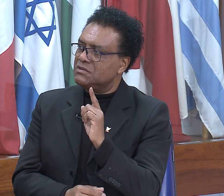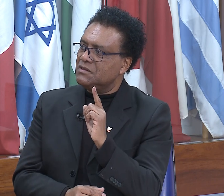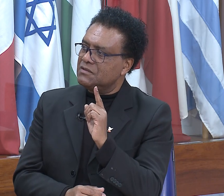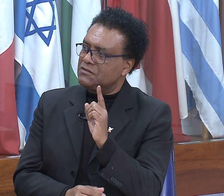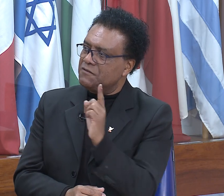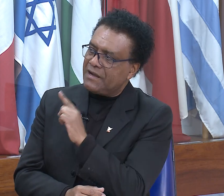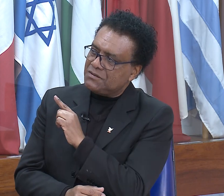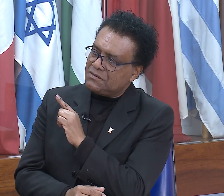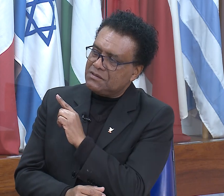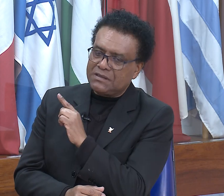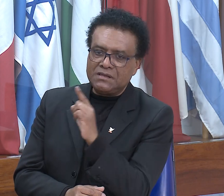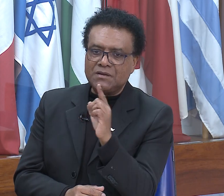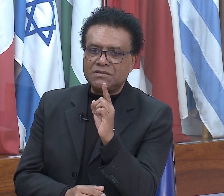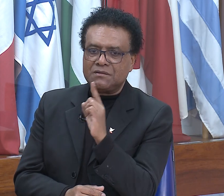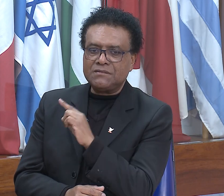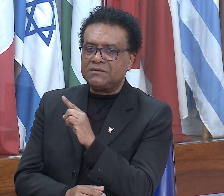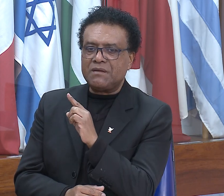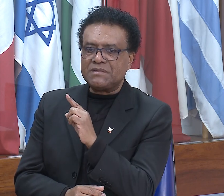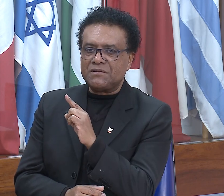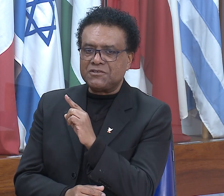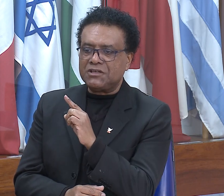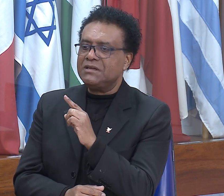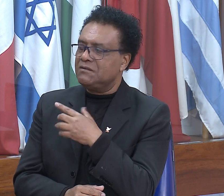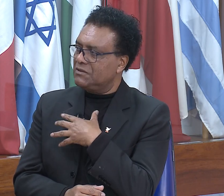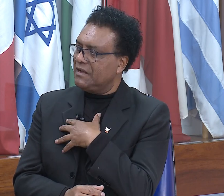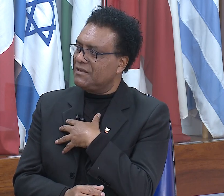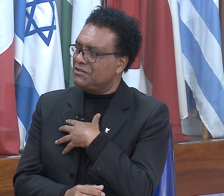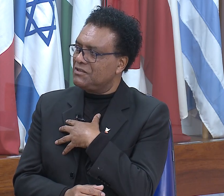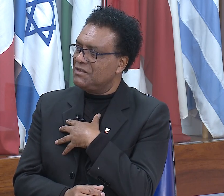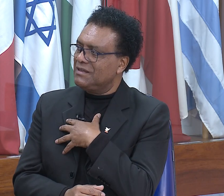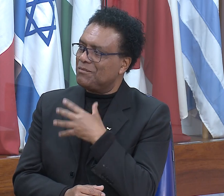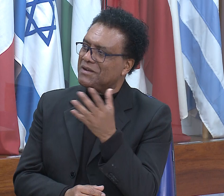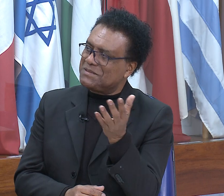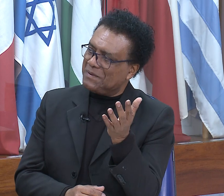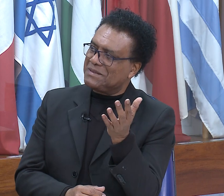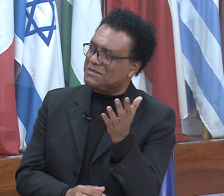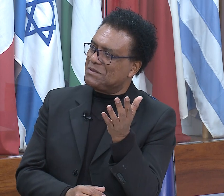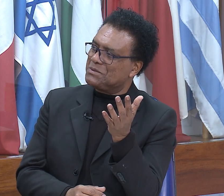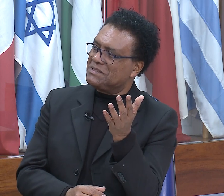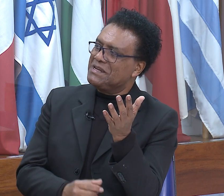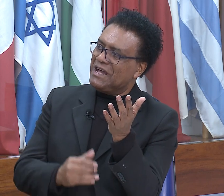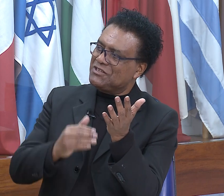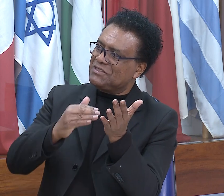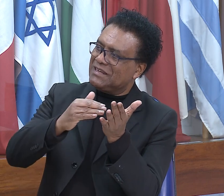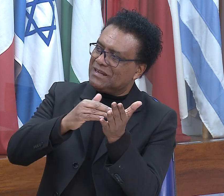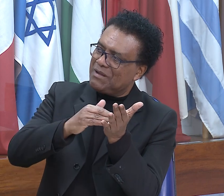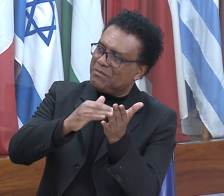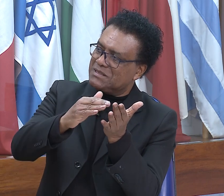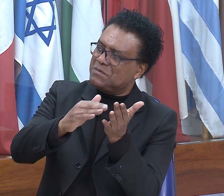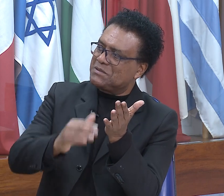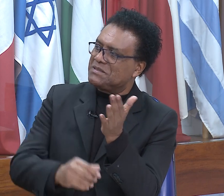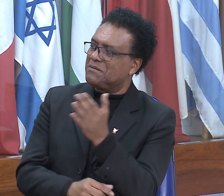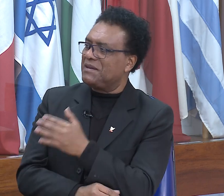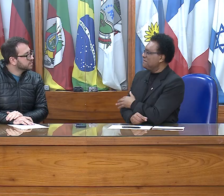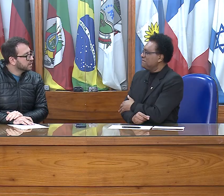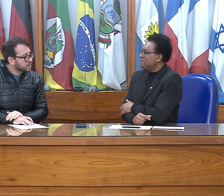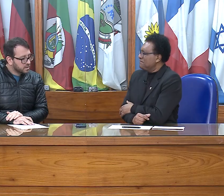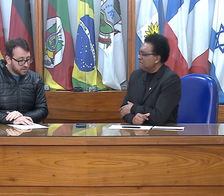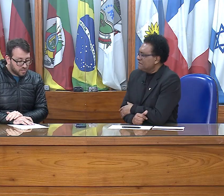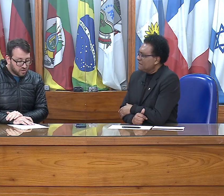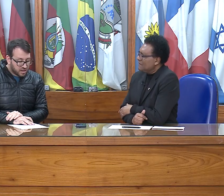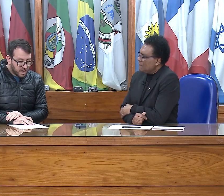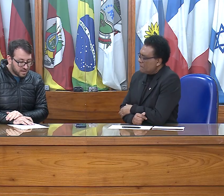muitos diversos que não são não tem a metodologia votar na gente até por respeito das pessoas a gente tem que trabalhar para essas pessoas também